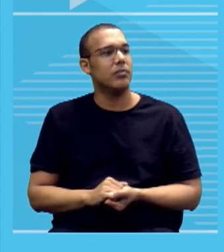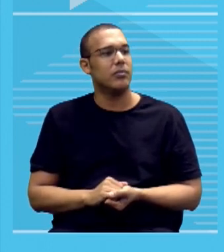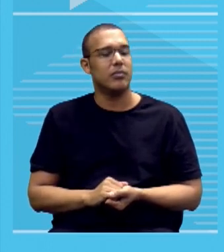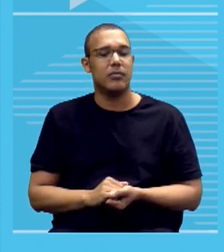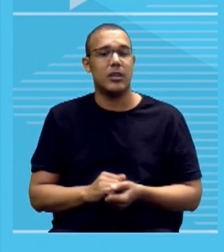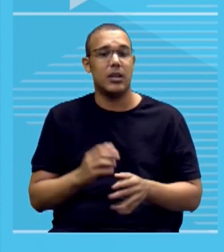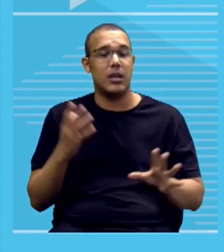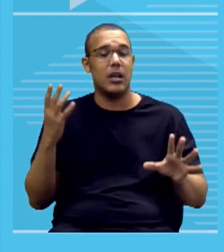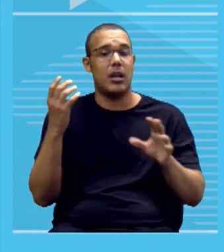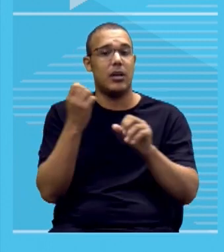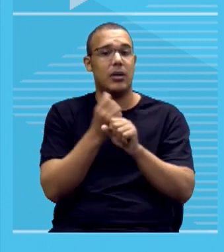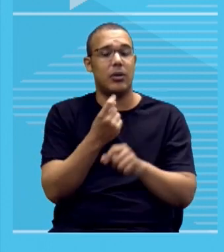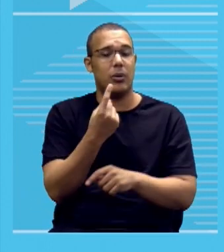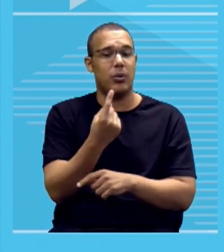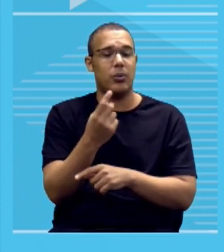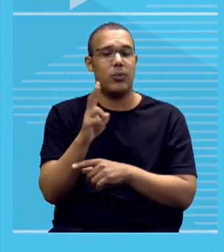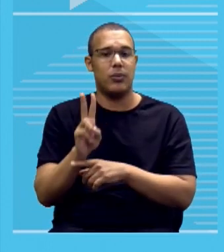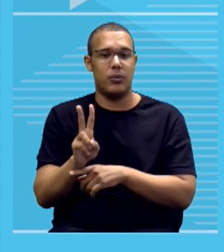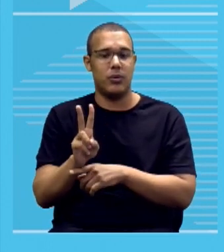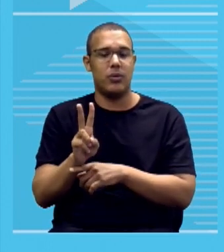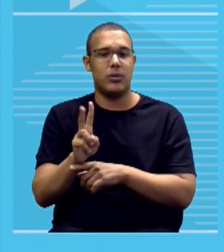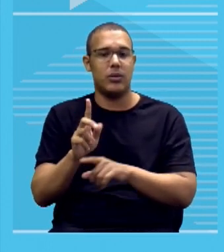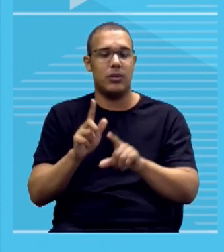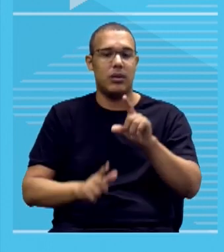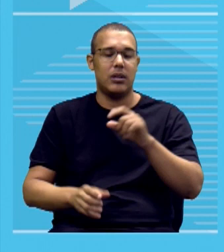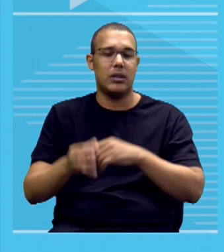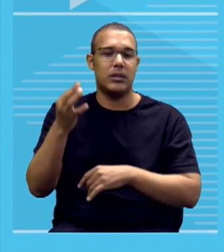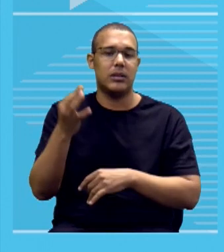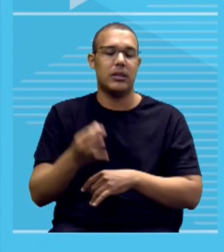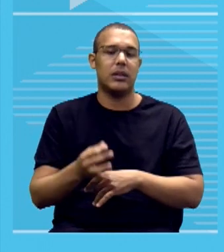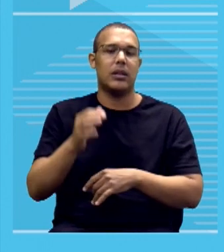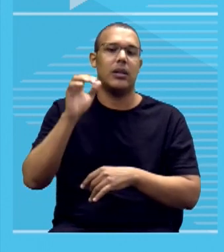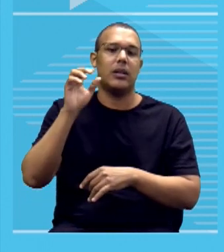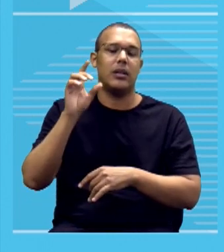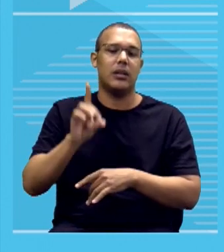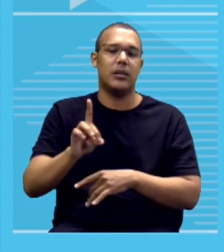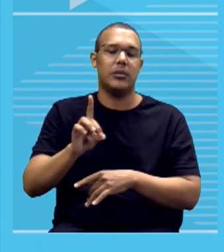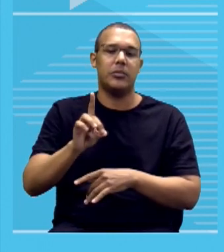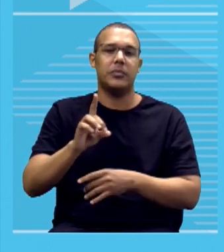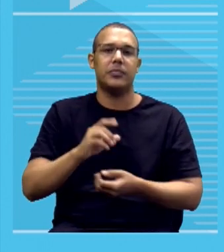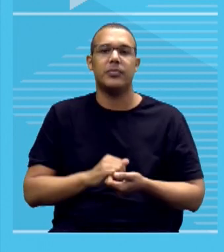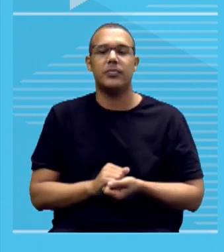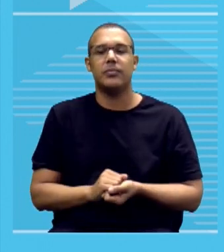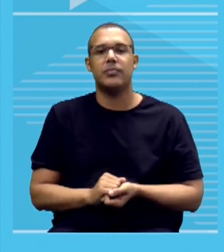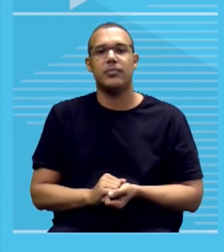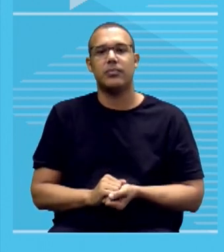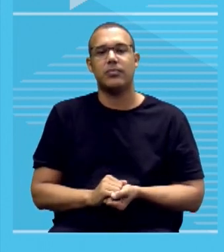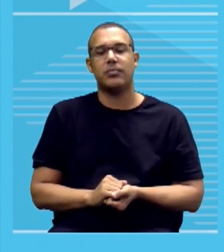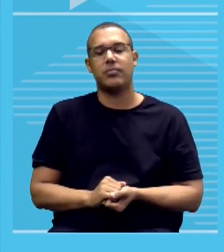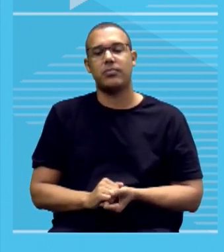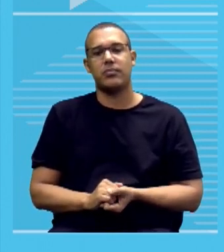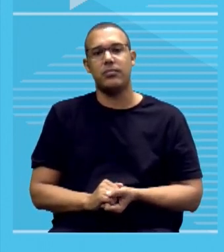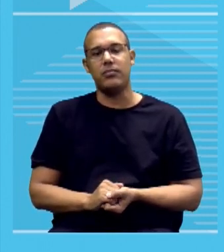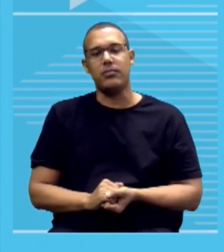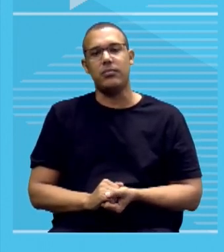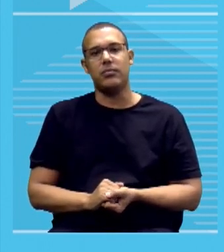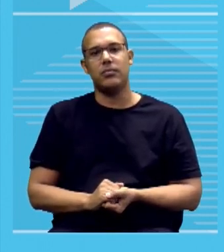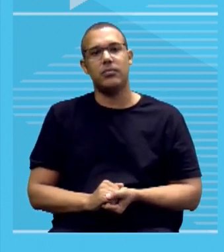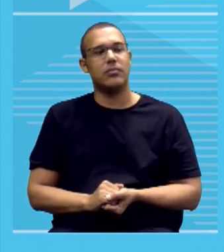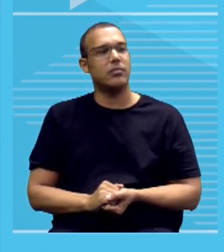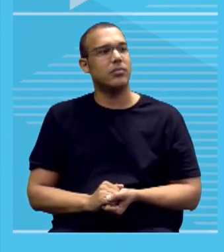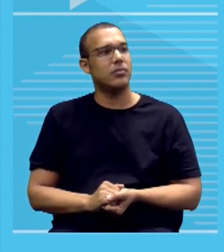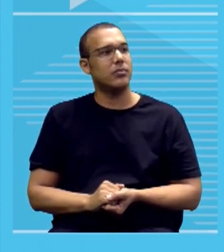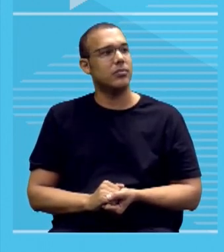5 daria 1 volt. Nosso gabarito é a letra D, tá bom? Realmente, aí, nosso gabarito sendo letra